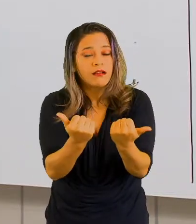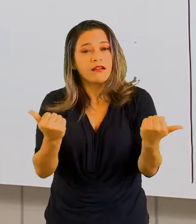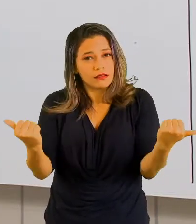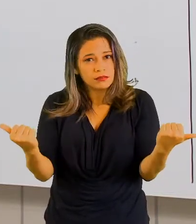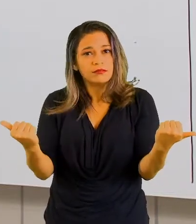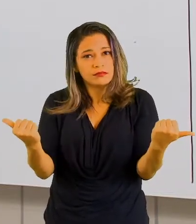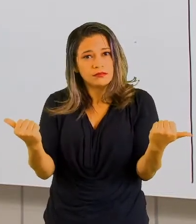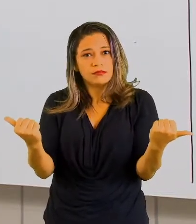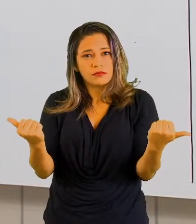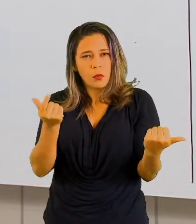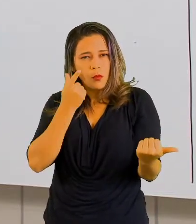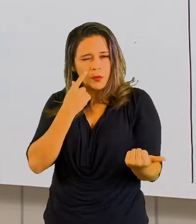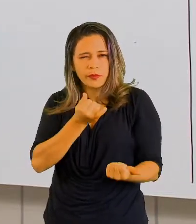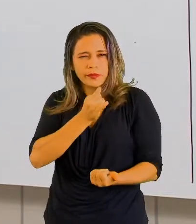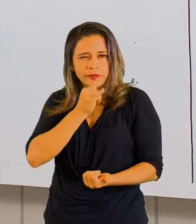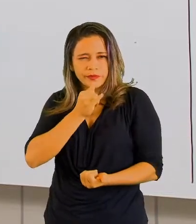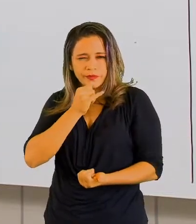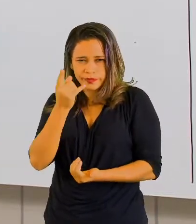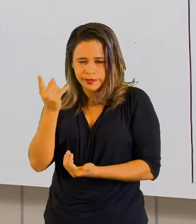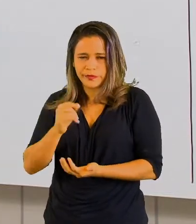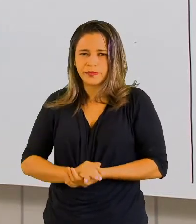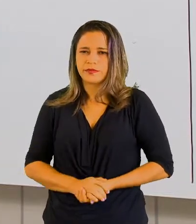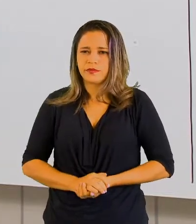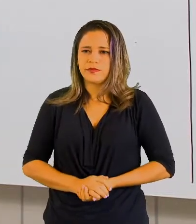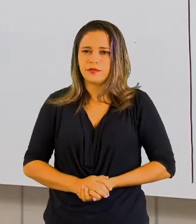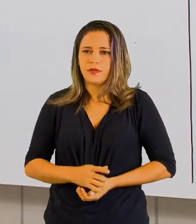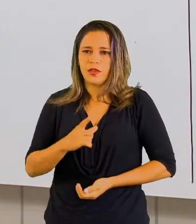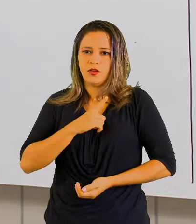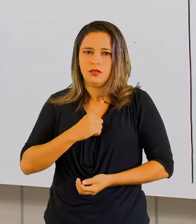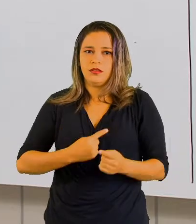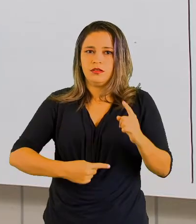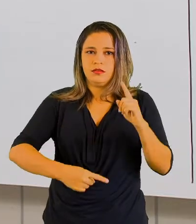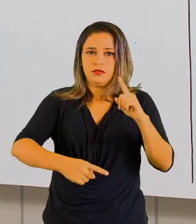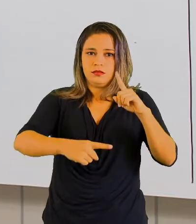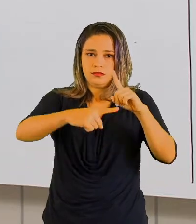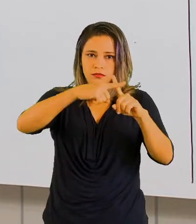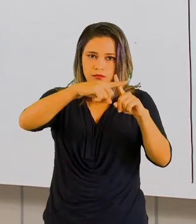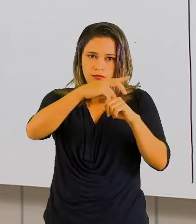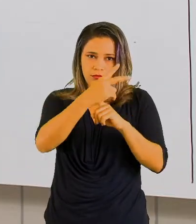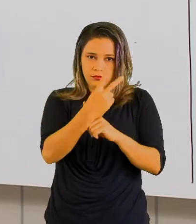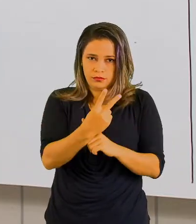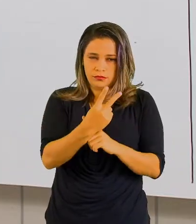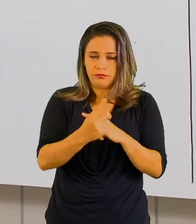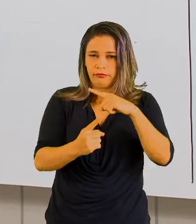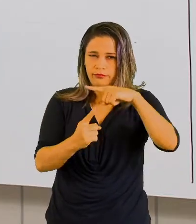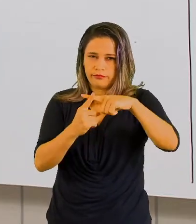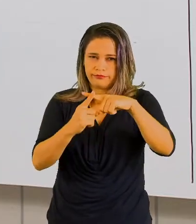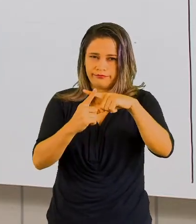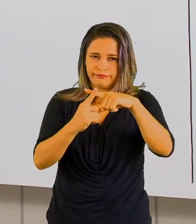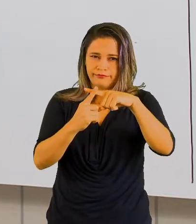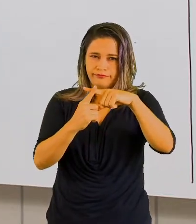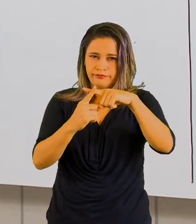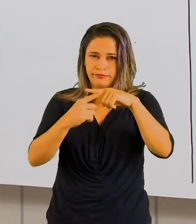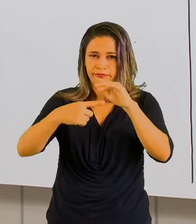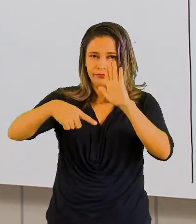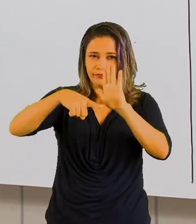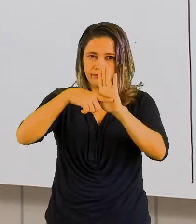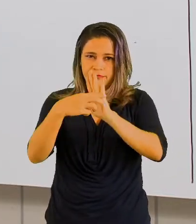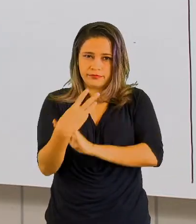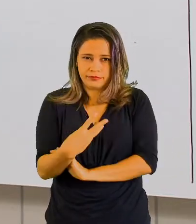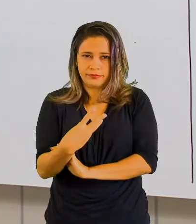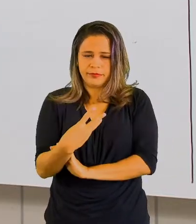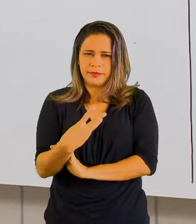esse exemplo aqui. Eu tenho 2 positivo mais 3 negativo. Como é que a